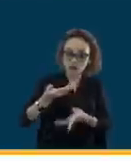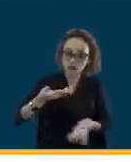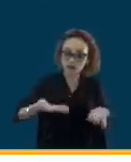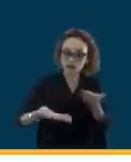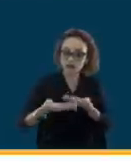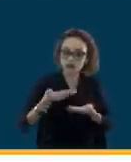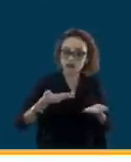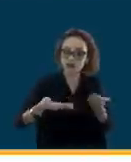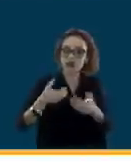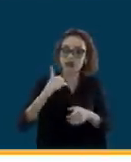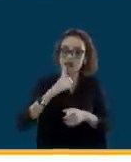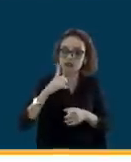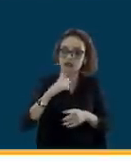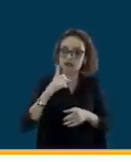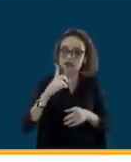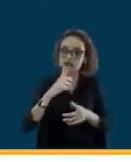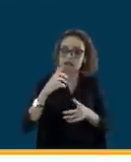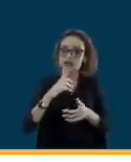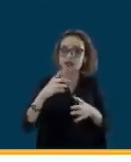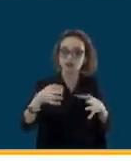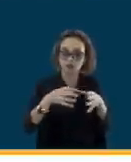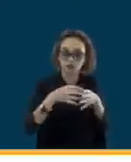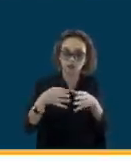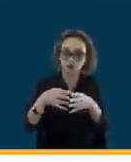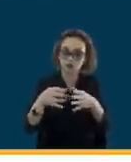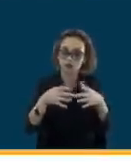de colaboração, de afeto.